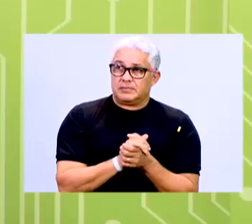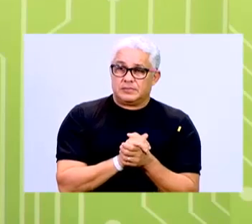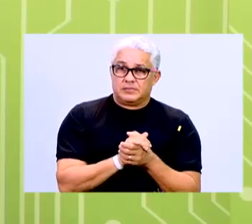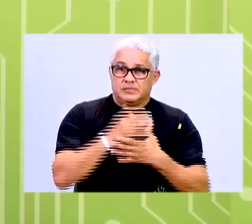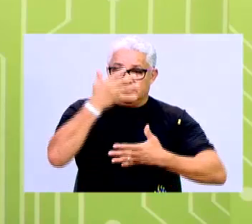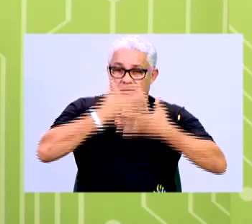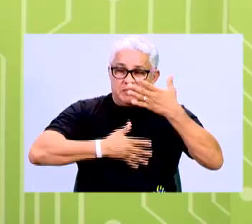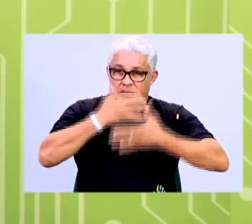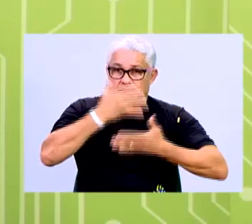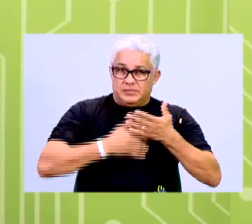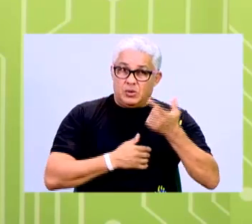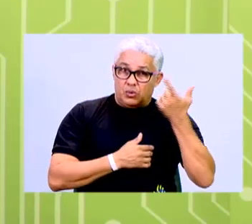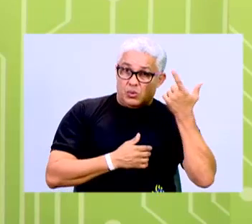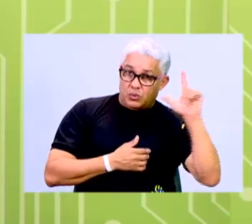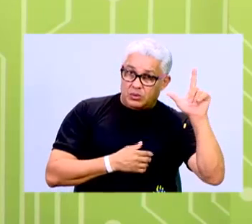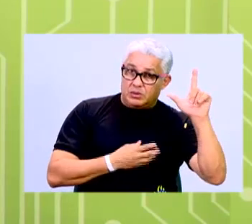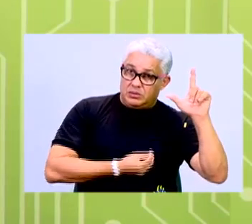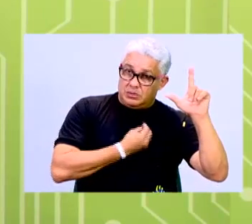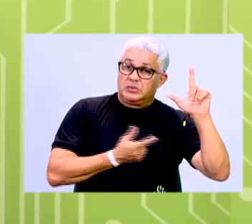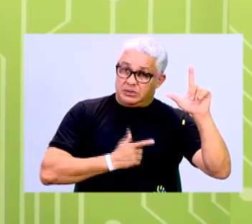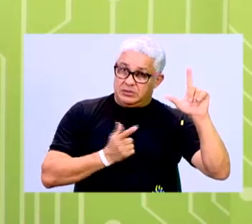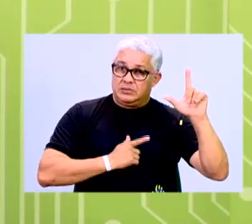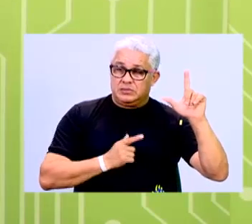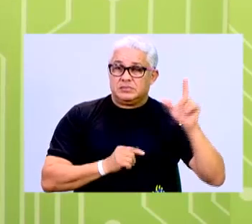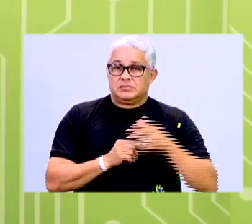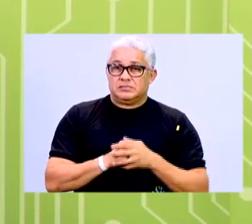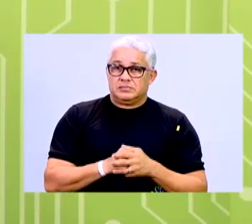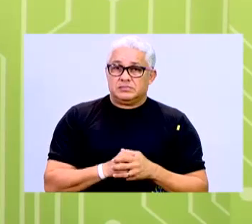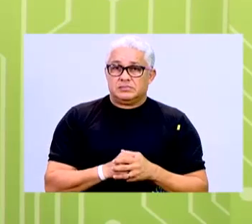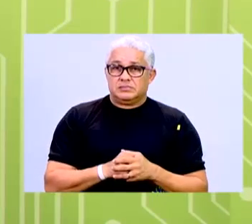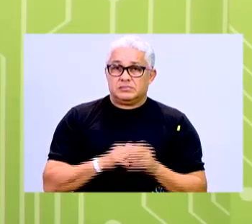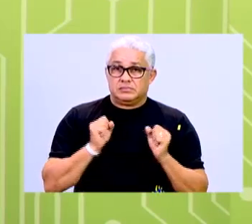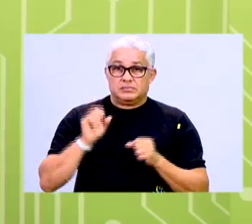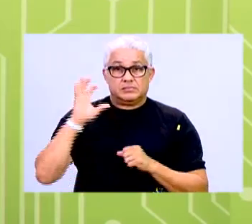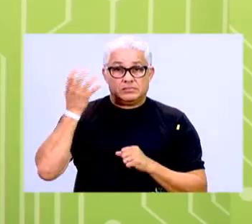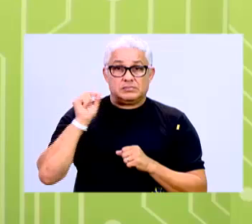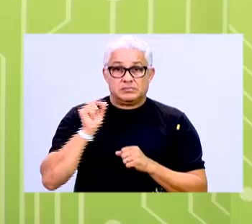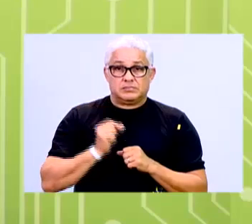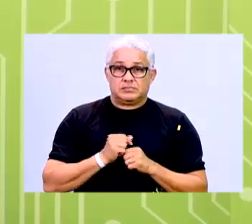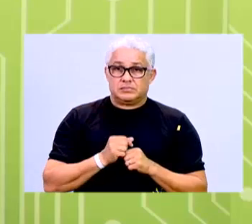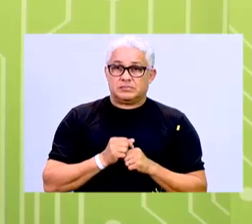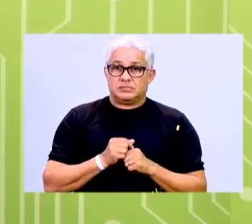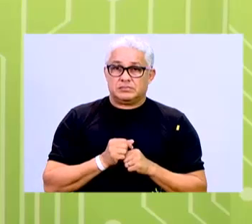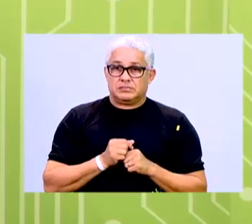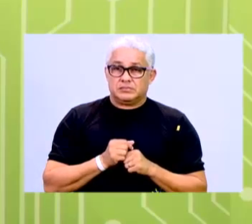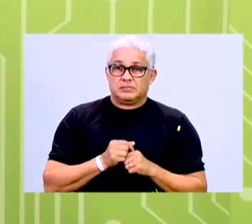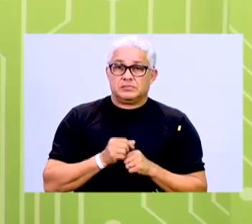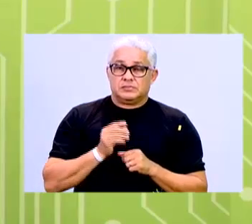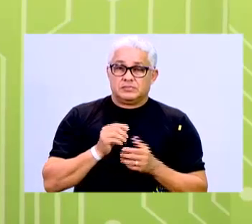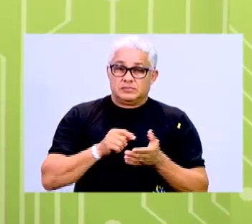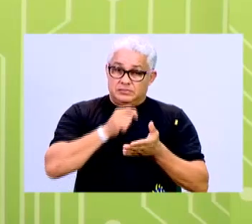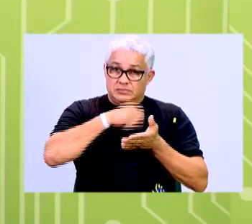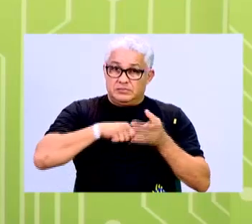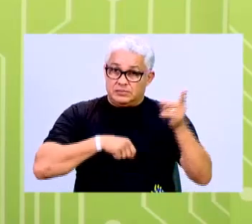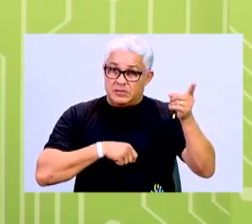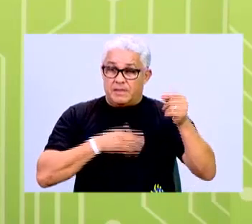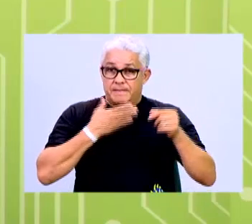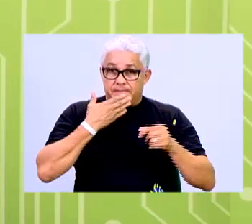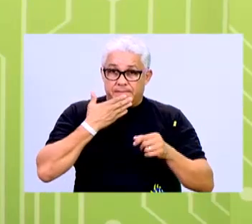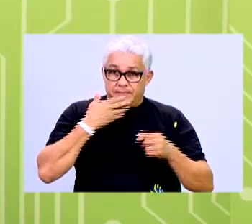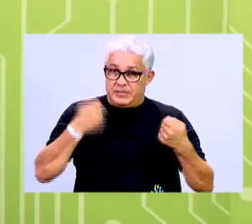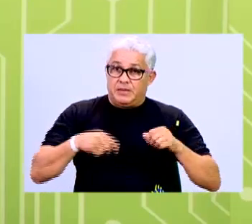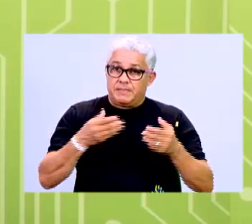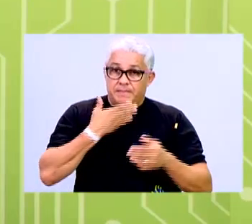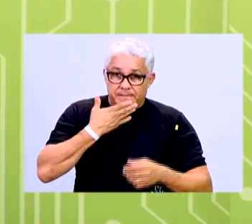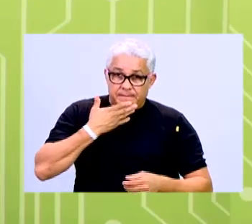num requisito que já existe, então provavelmente aquele requisito já escrito deve ser melhorado,